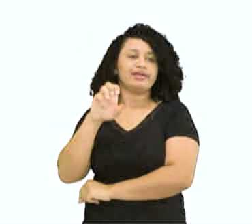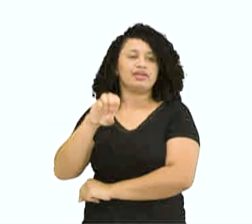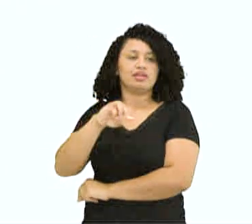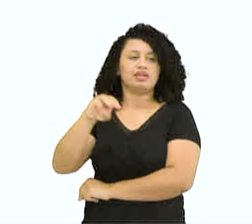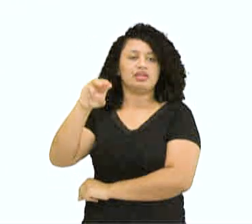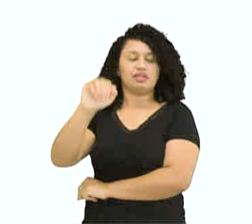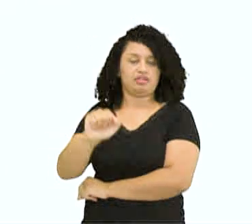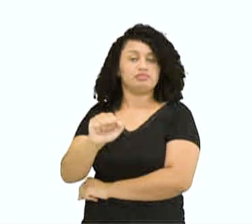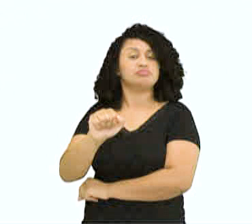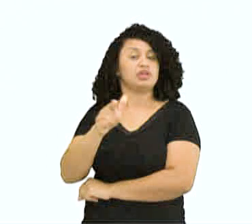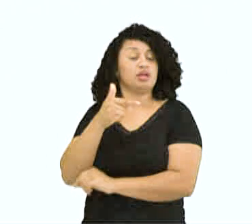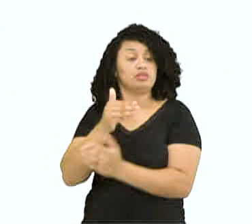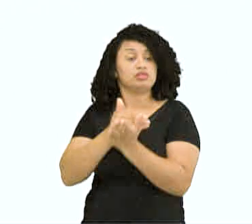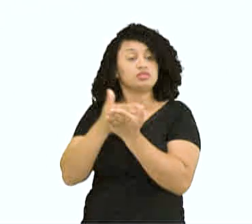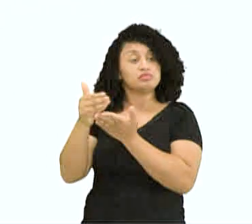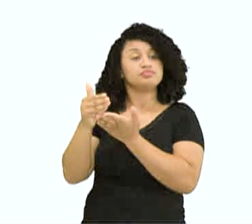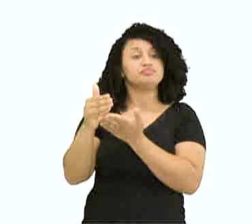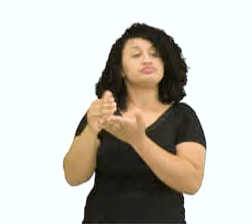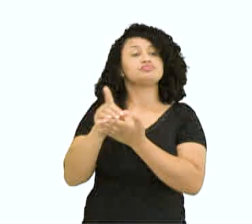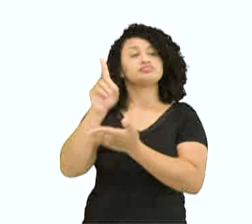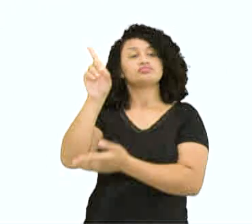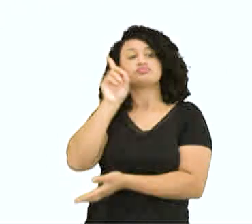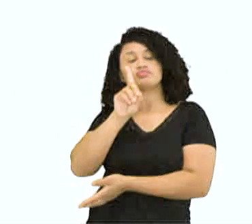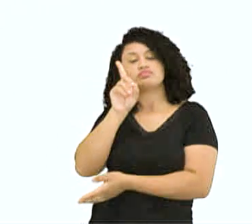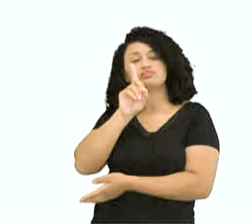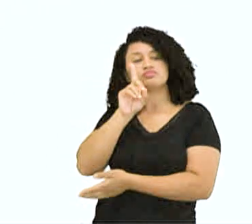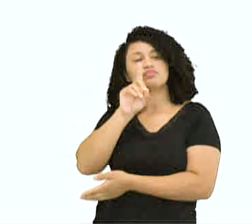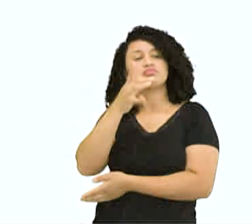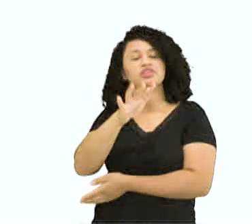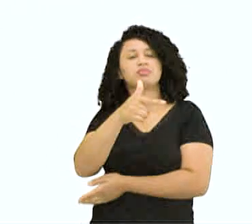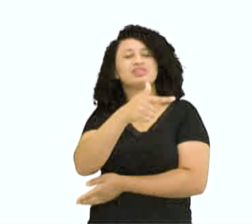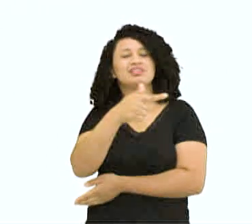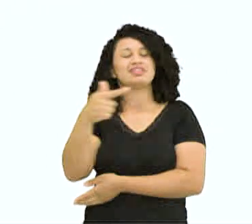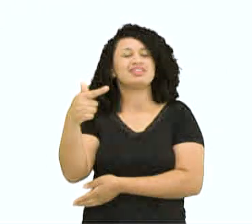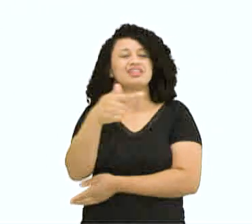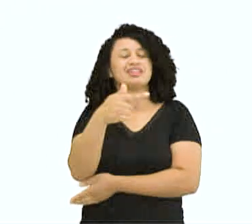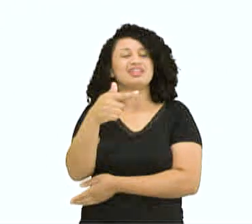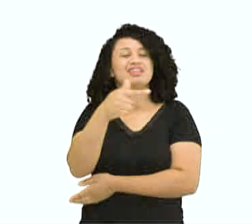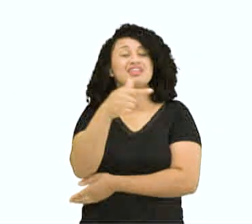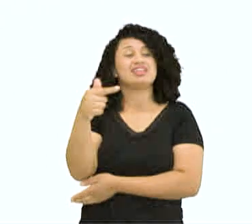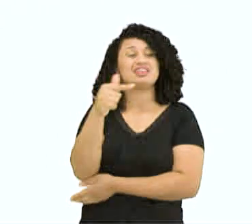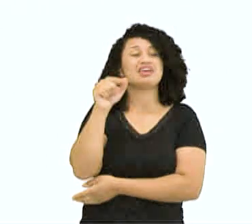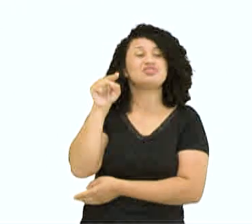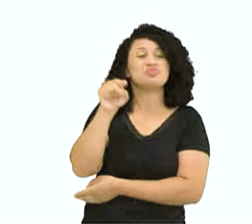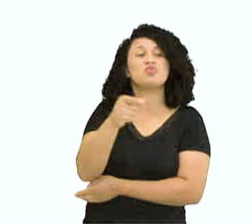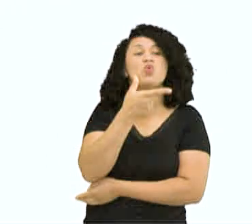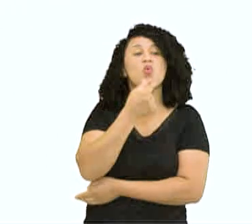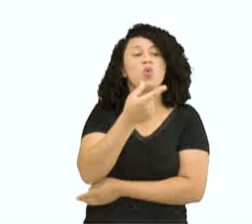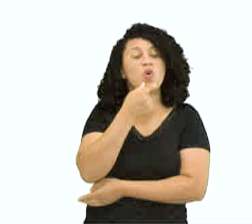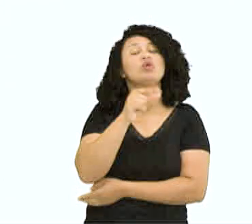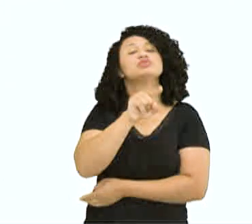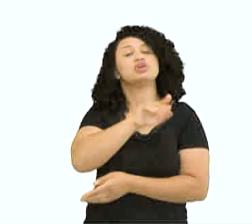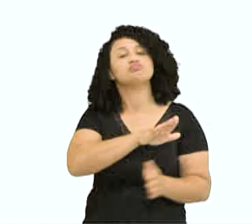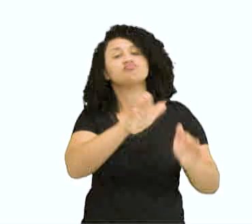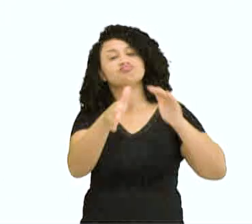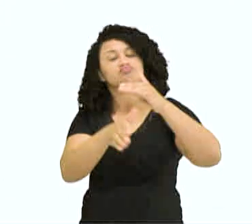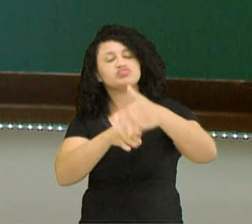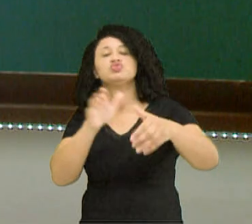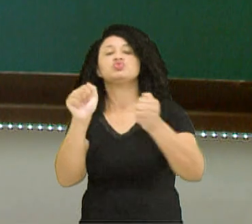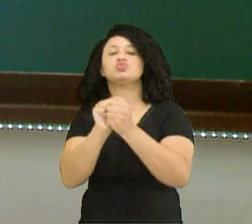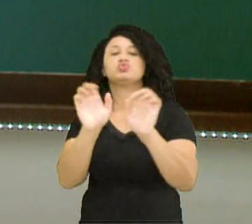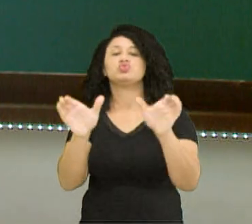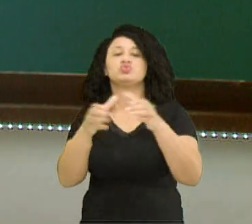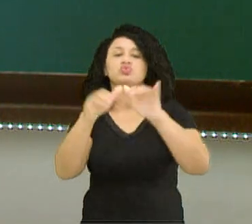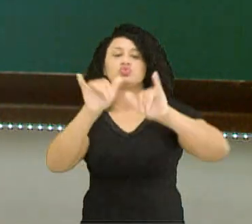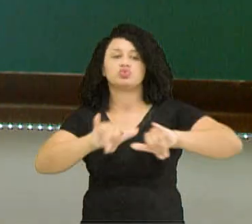que começou com isso. Nos Estados Unidos, cerca de 77 mil homens já aderiram à campanha.